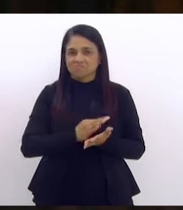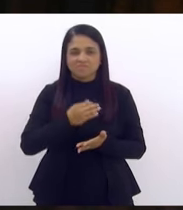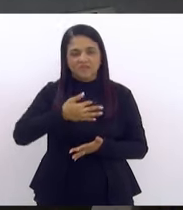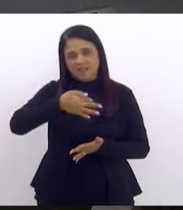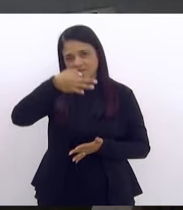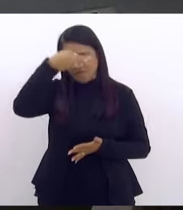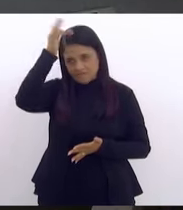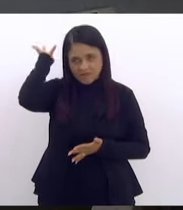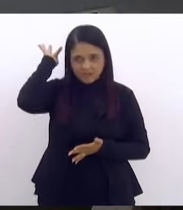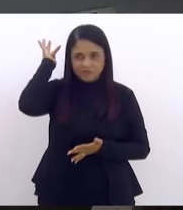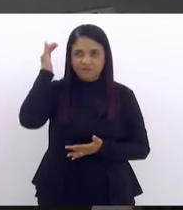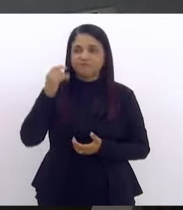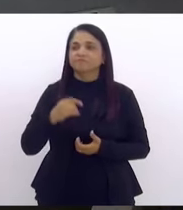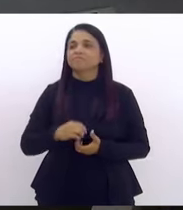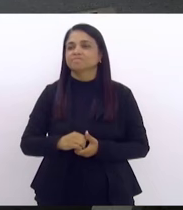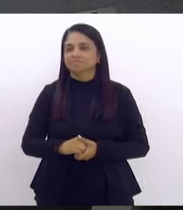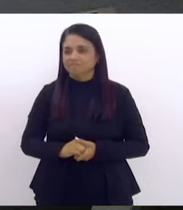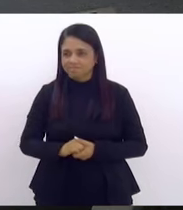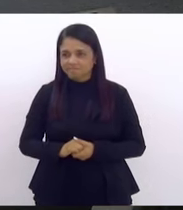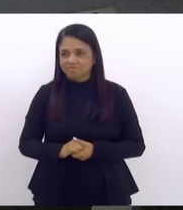Pacheco.